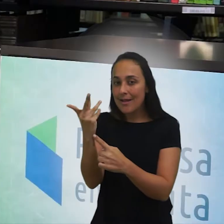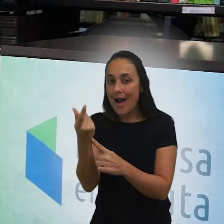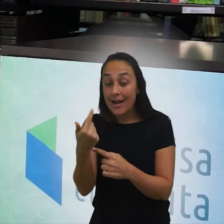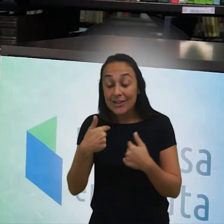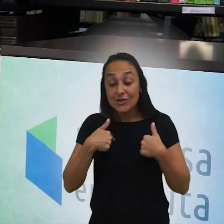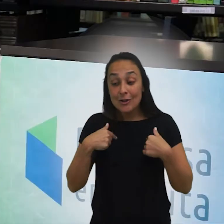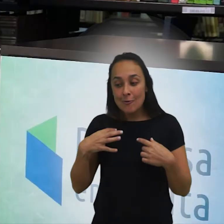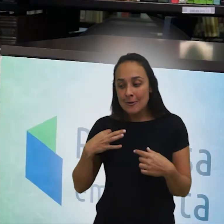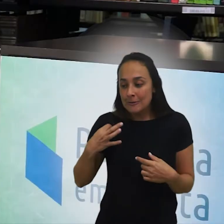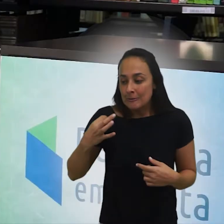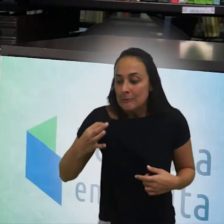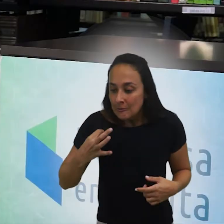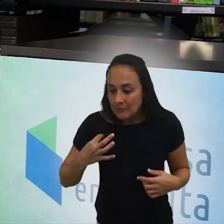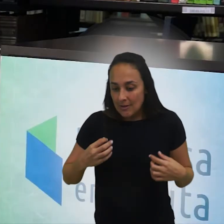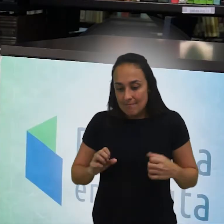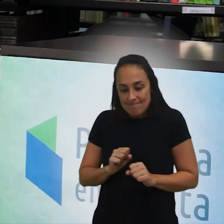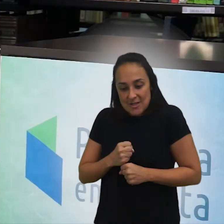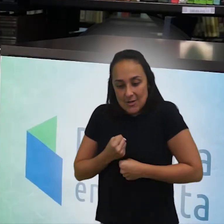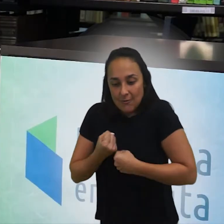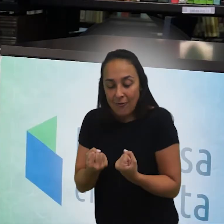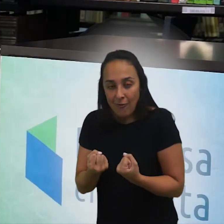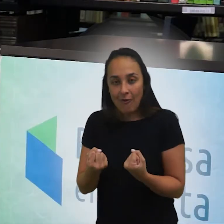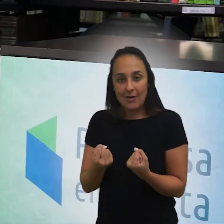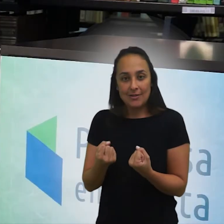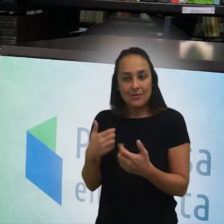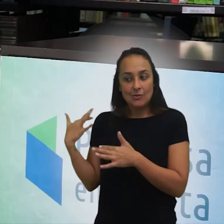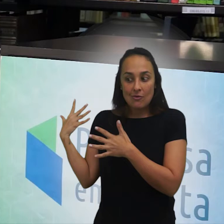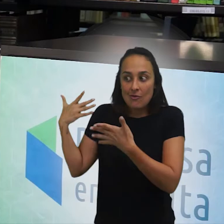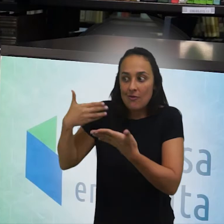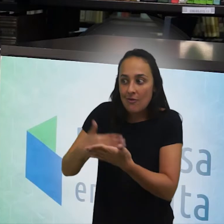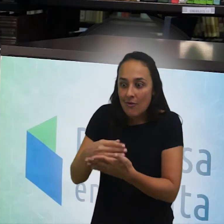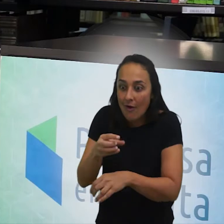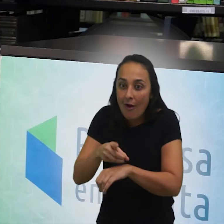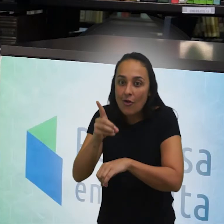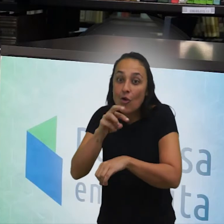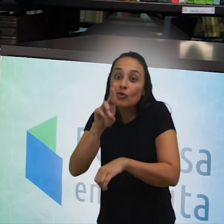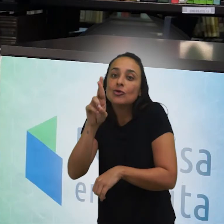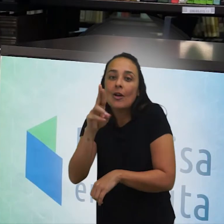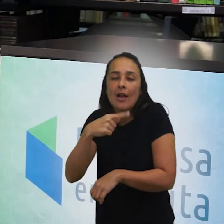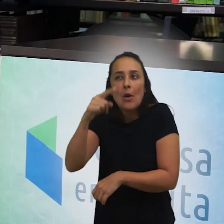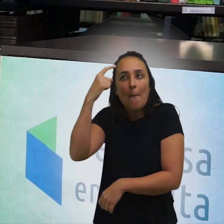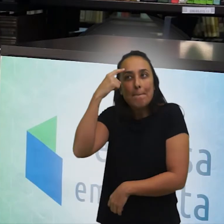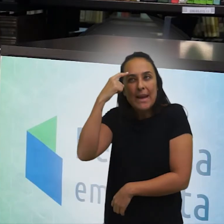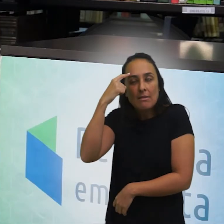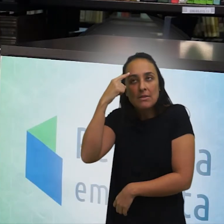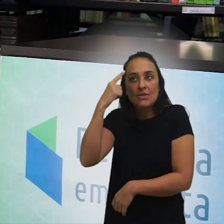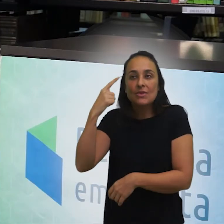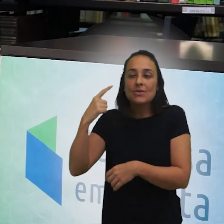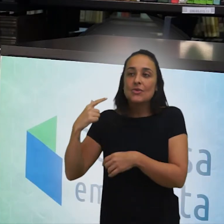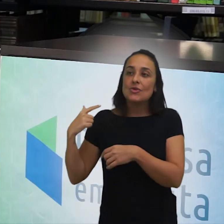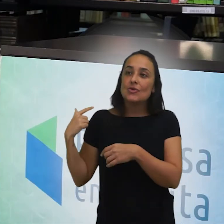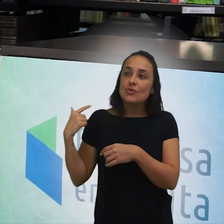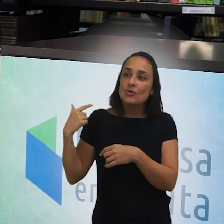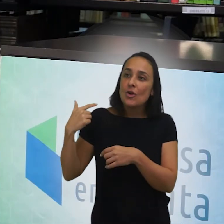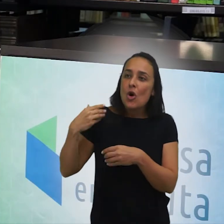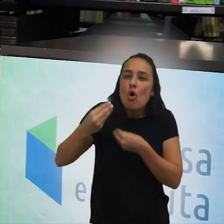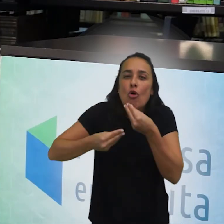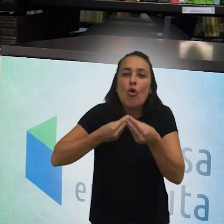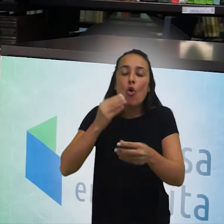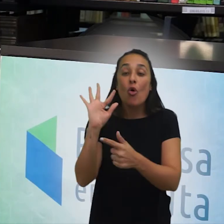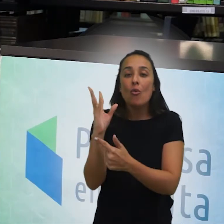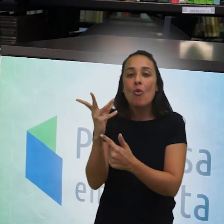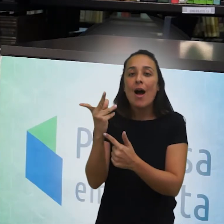a pensar mais os desdobramentos da arte, porque eu trabalhei no doutorado dos anos 60 e 70. E muitas coisas